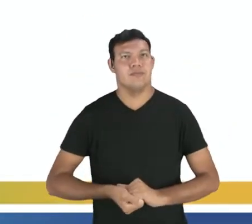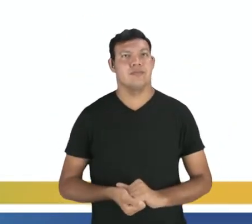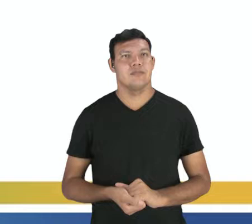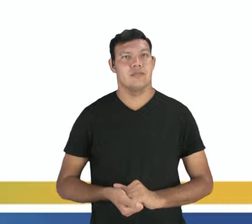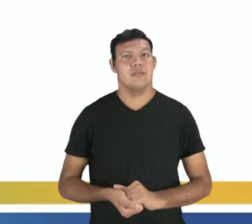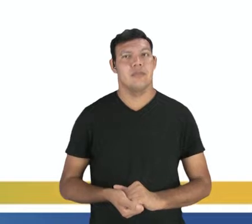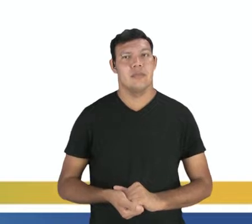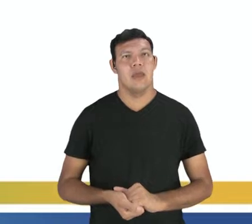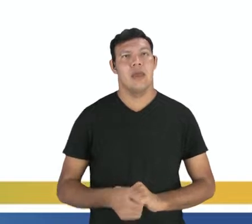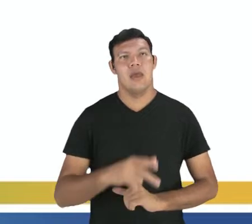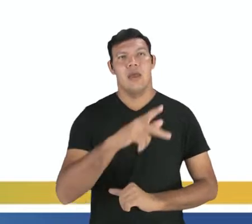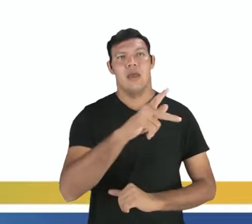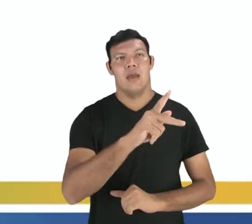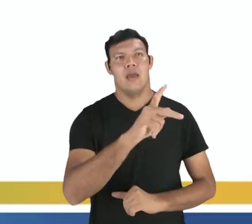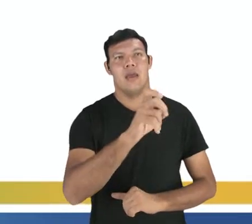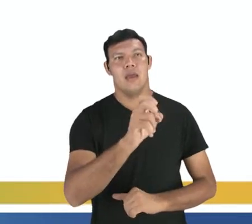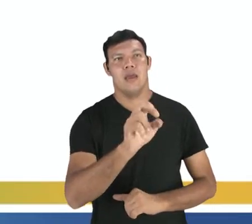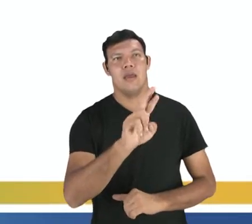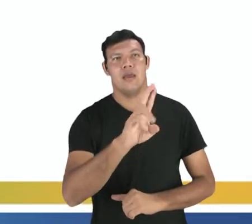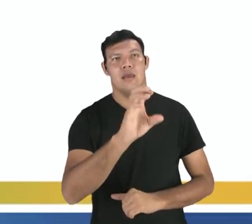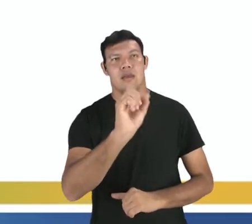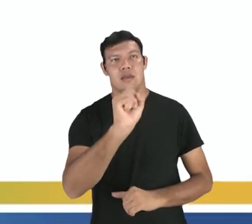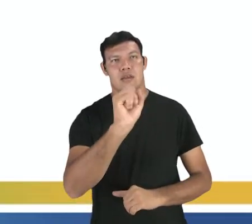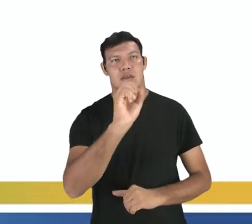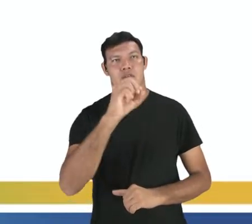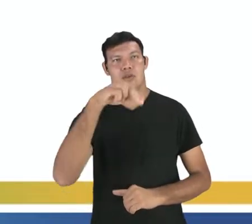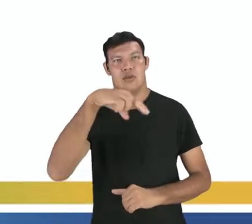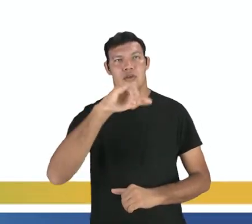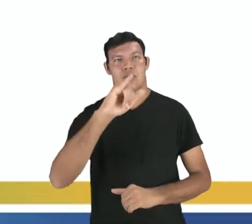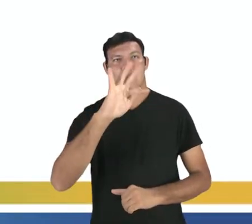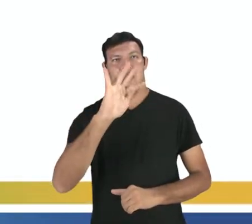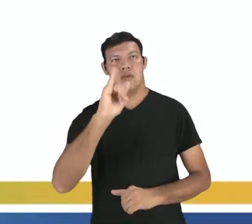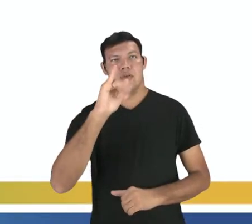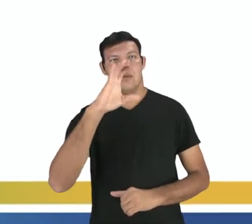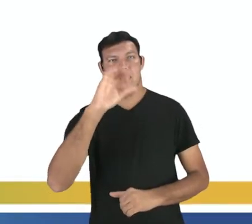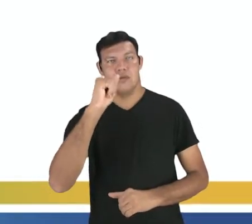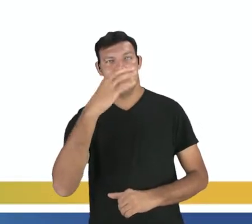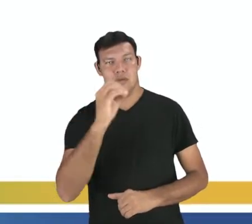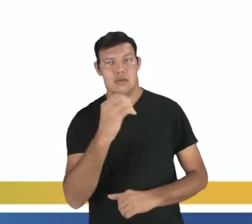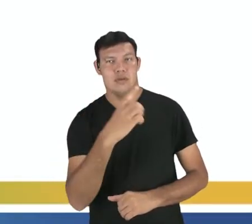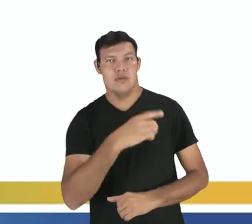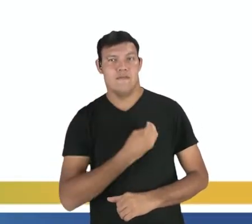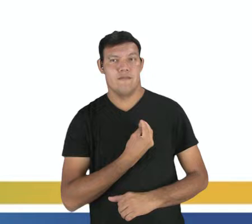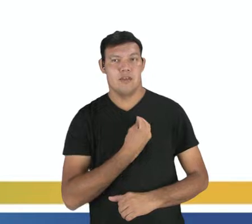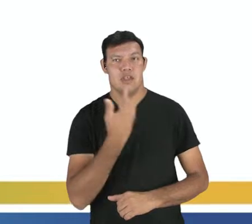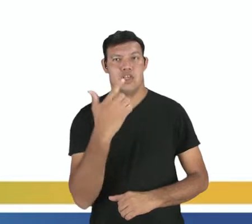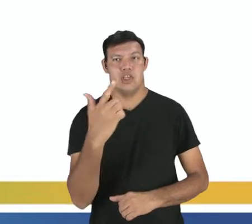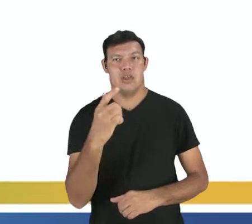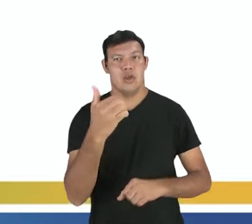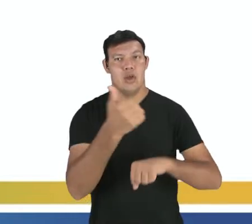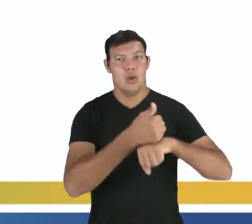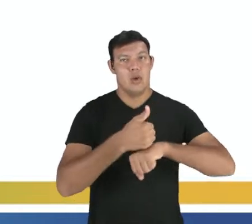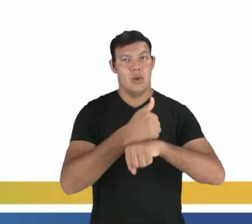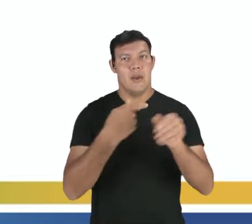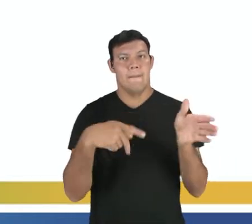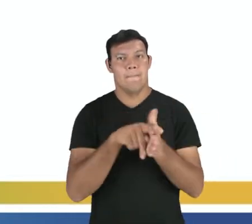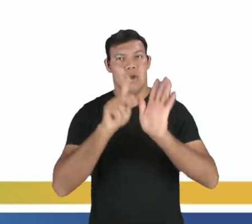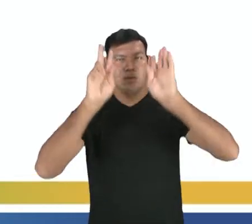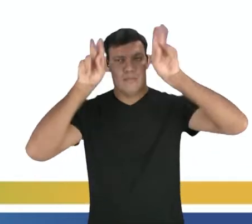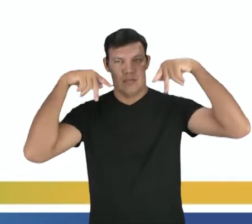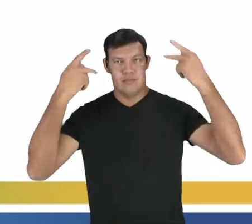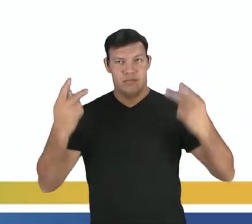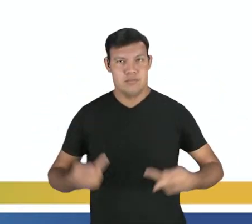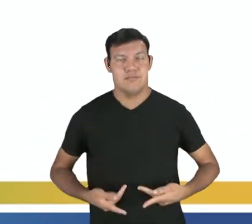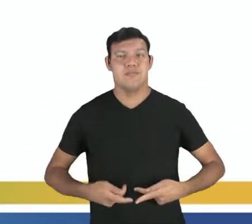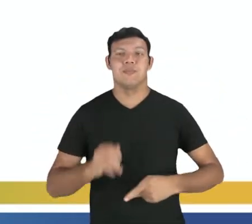A personificação é dar a um objeto inanimado ou abstrato qualidades humanas.